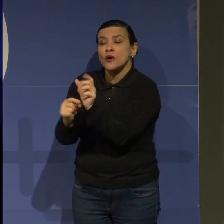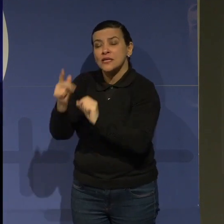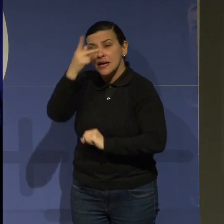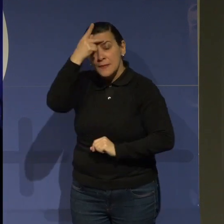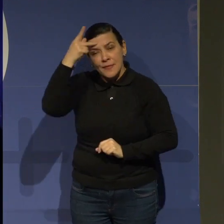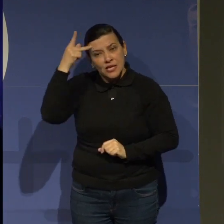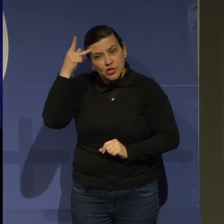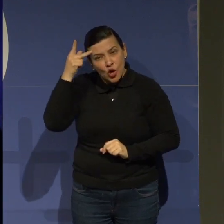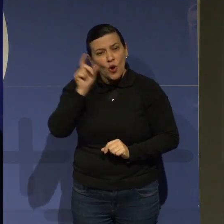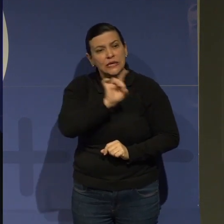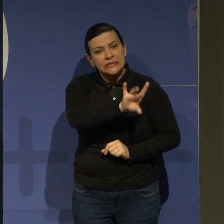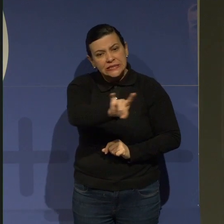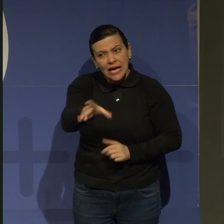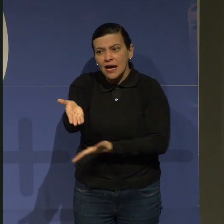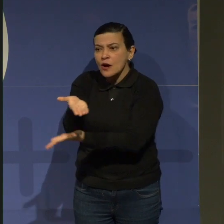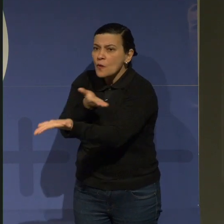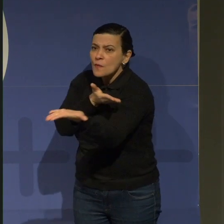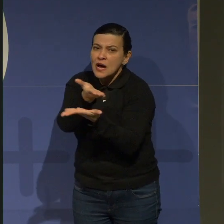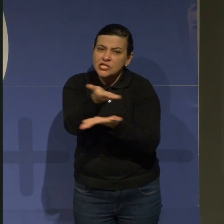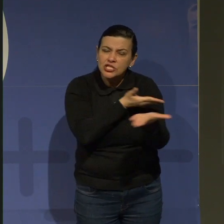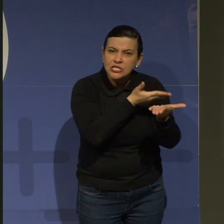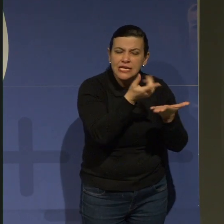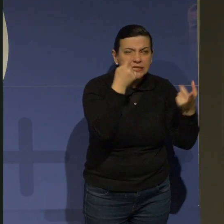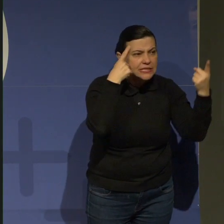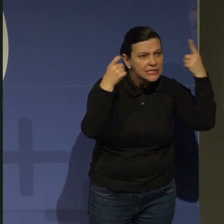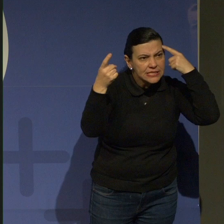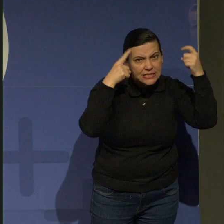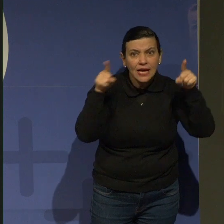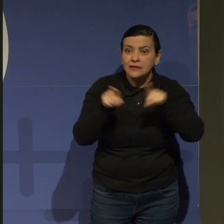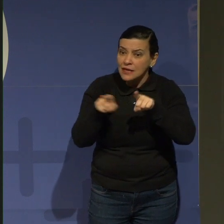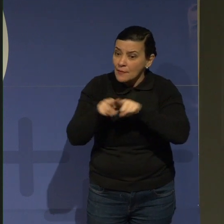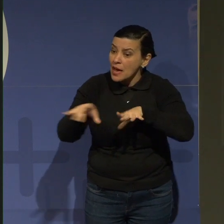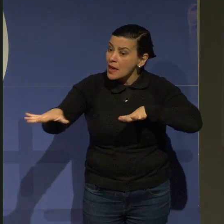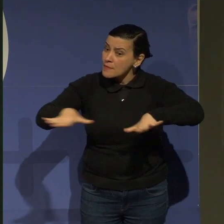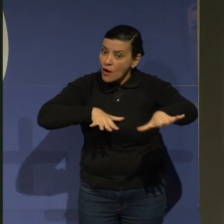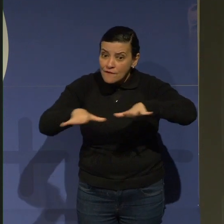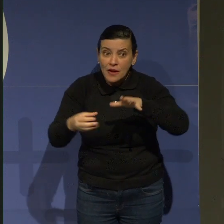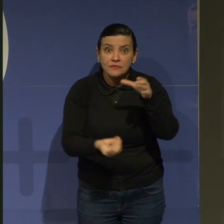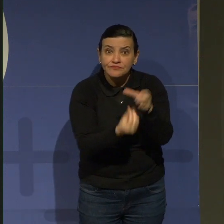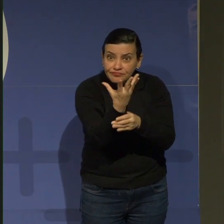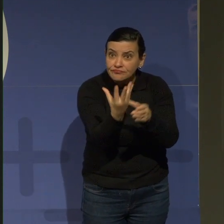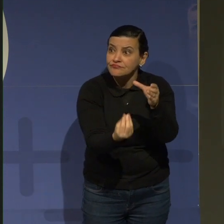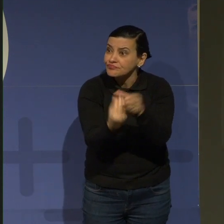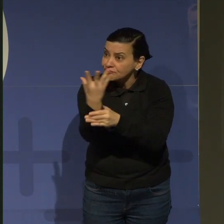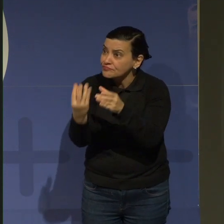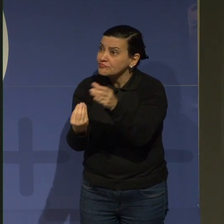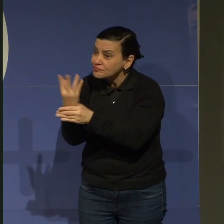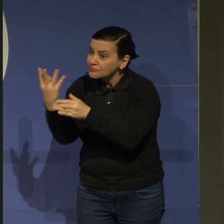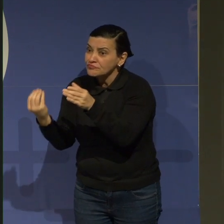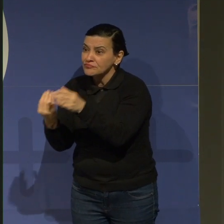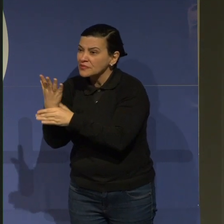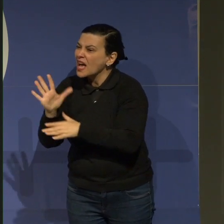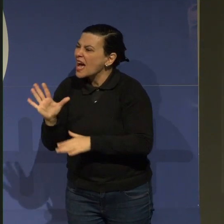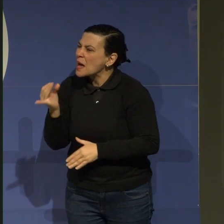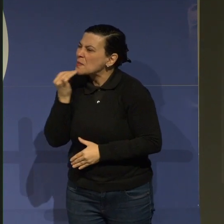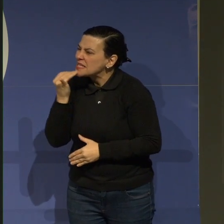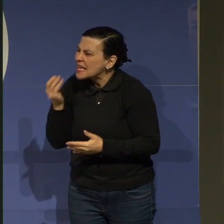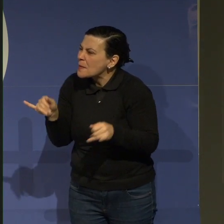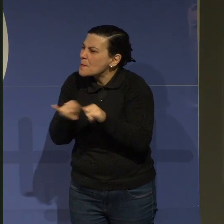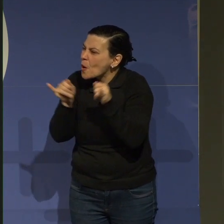pessoas compartilhando suas ideias e criando movimentos, ao invés de ficar espalhando fake news